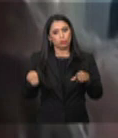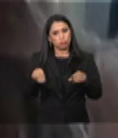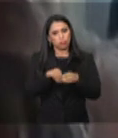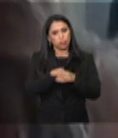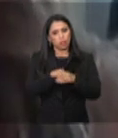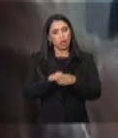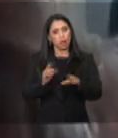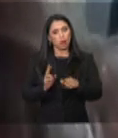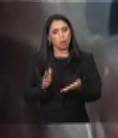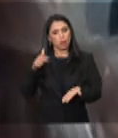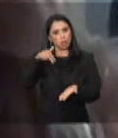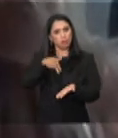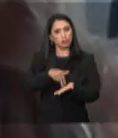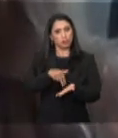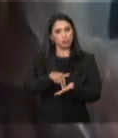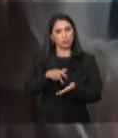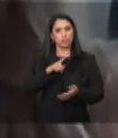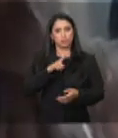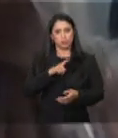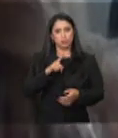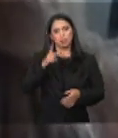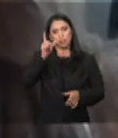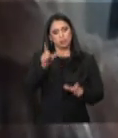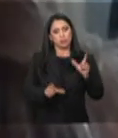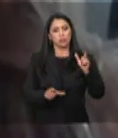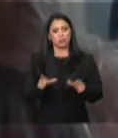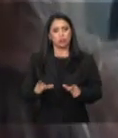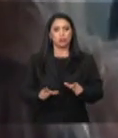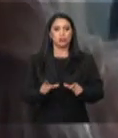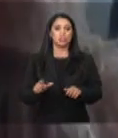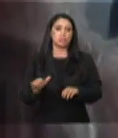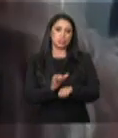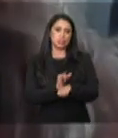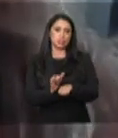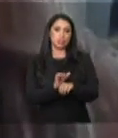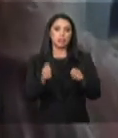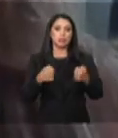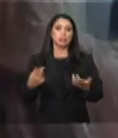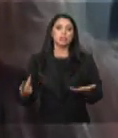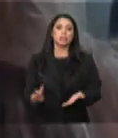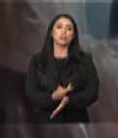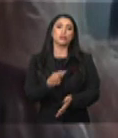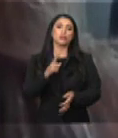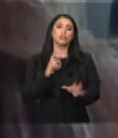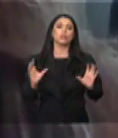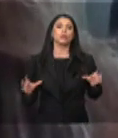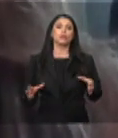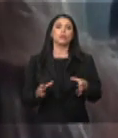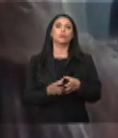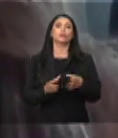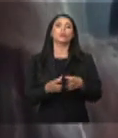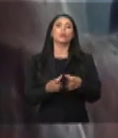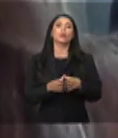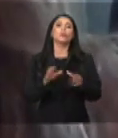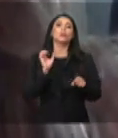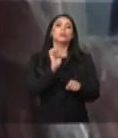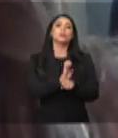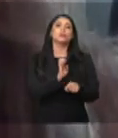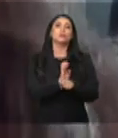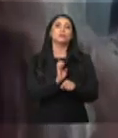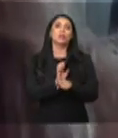protagonismo dessas pessoas essa estratégia precisa acontecer através de como mesmo municipais e Estaduais